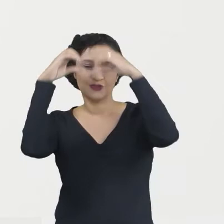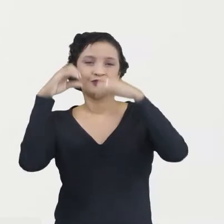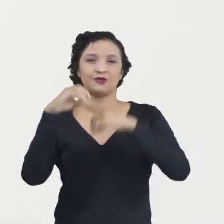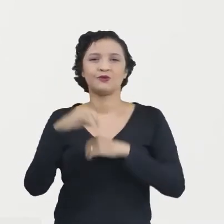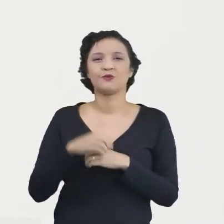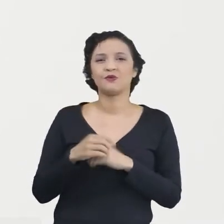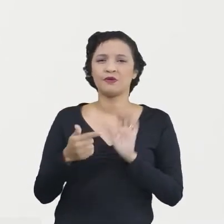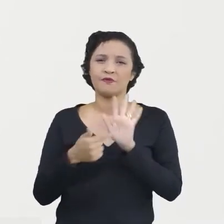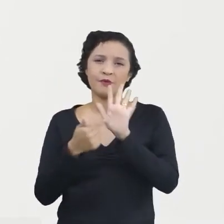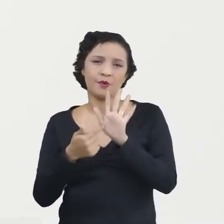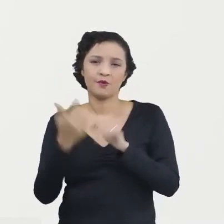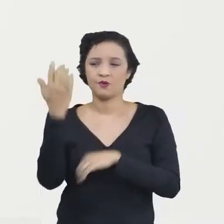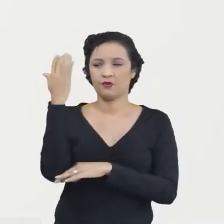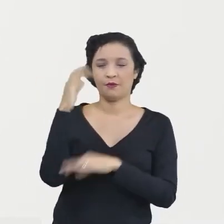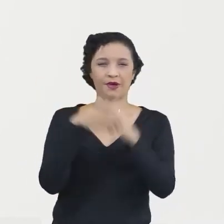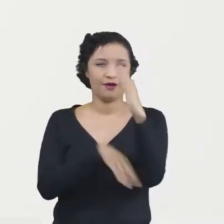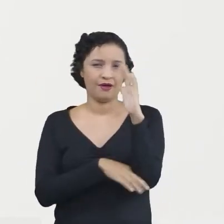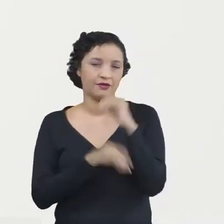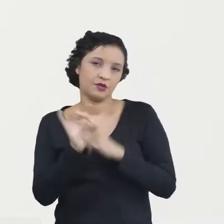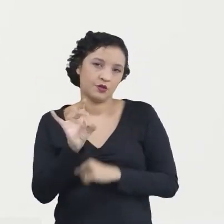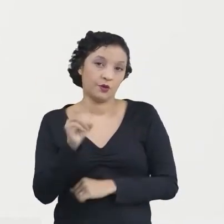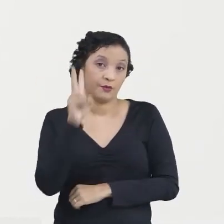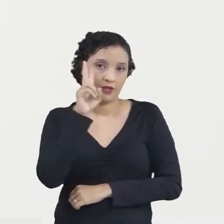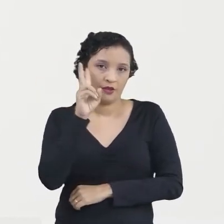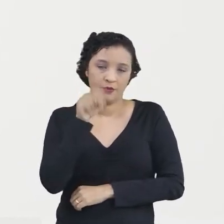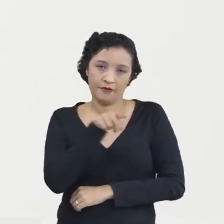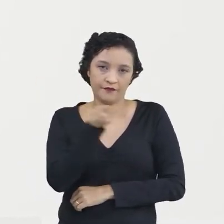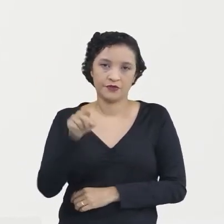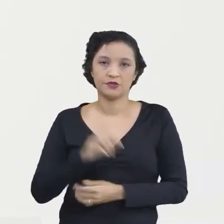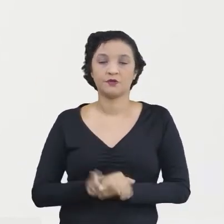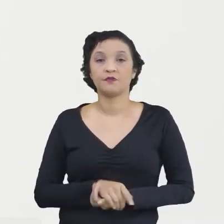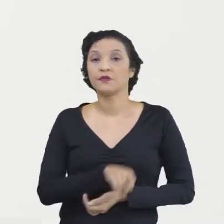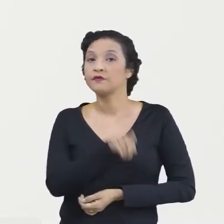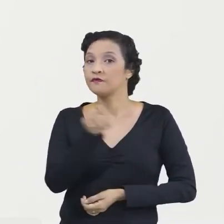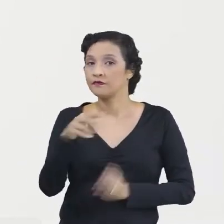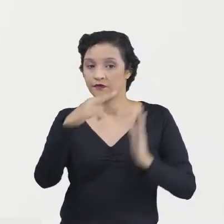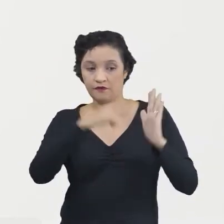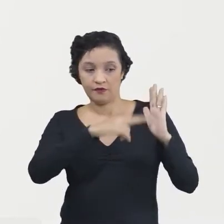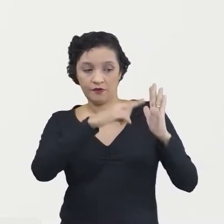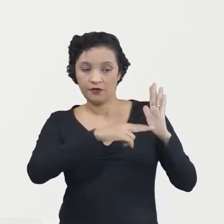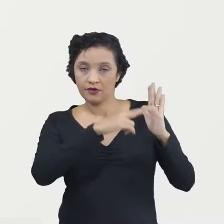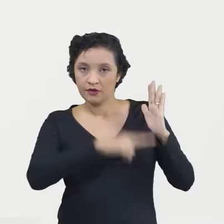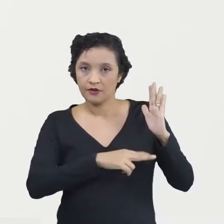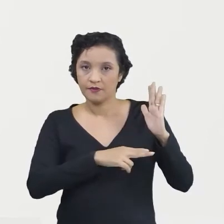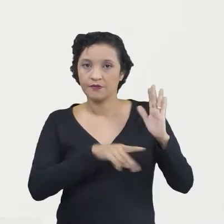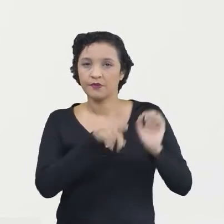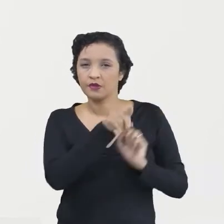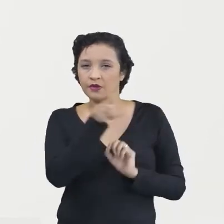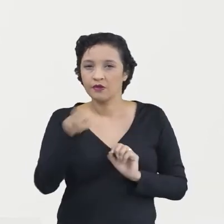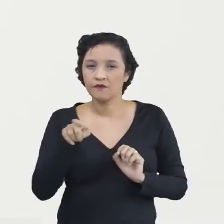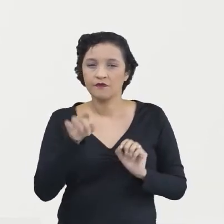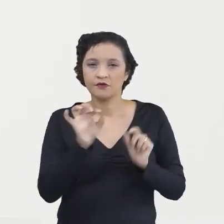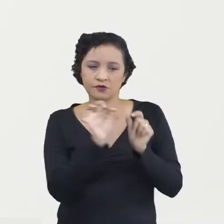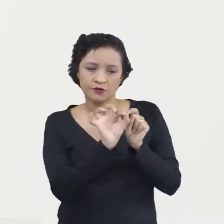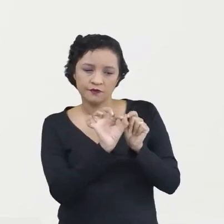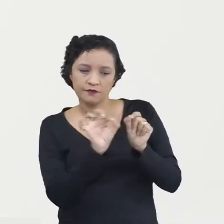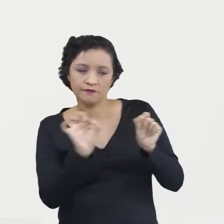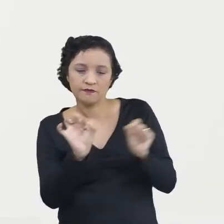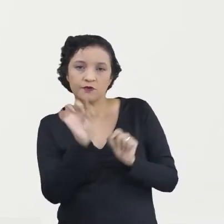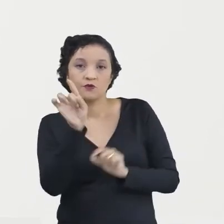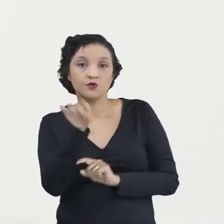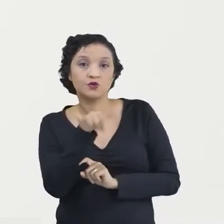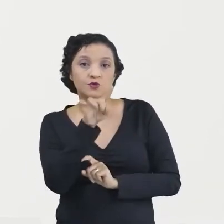tal, ok? Só para lembrá-los. Leia os versos abaixo e marque a alternativa que mais